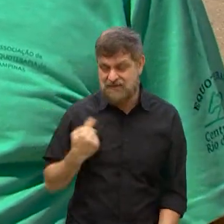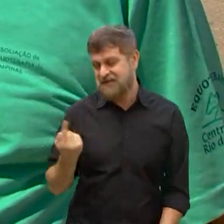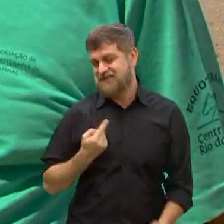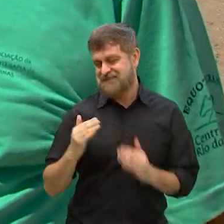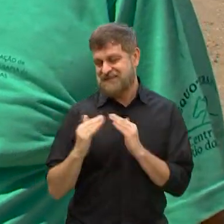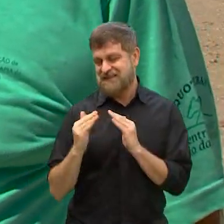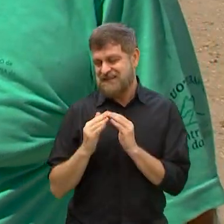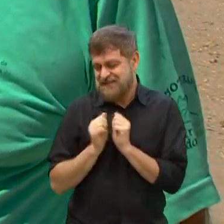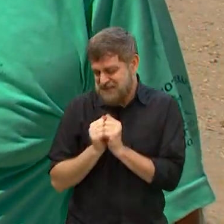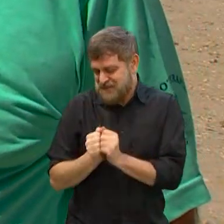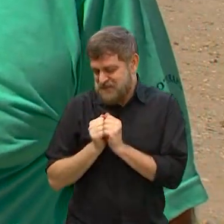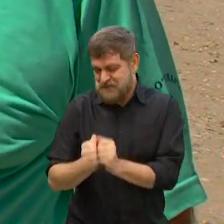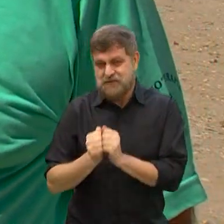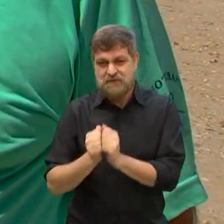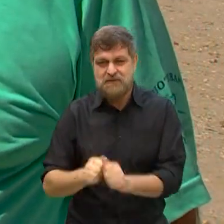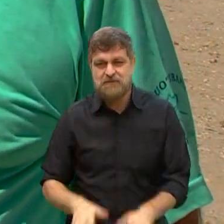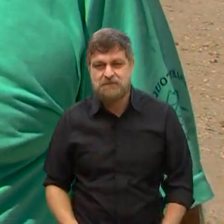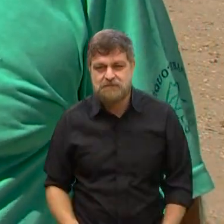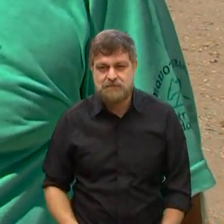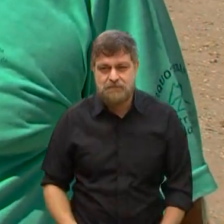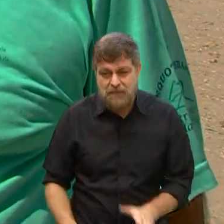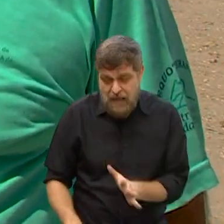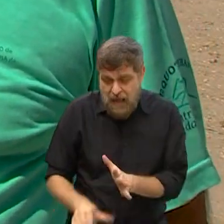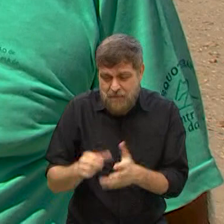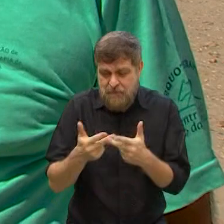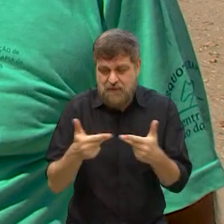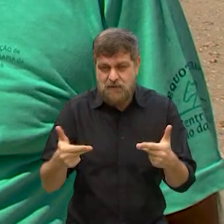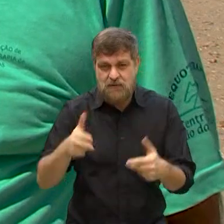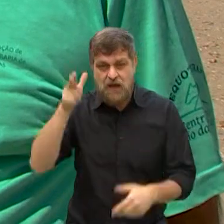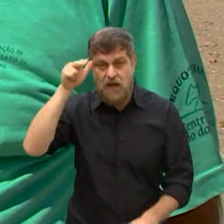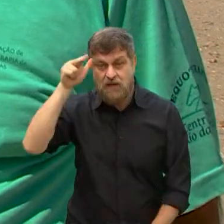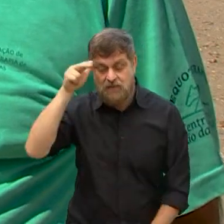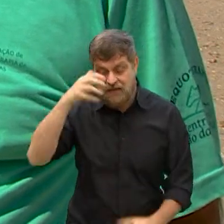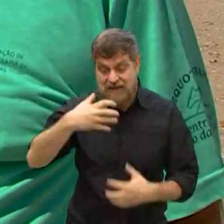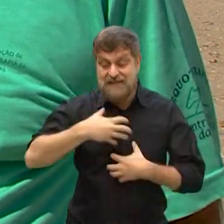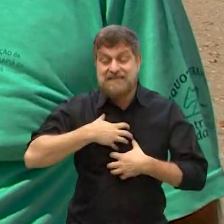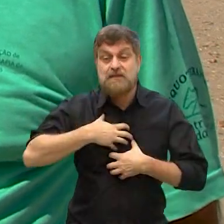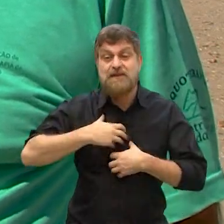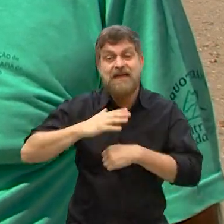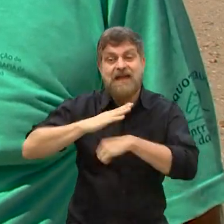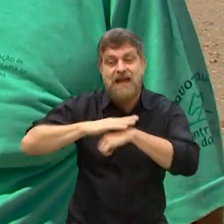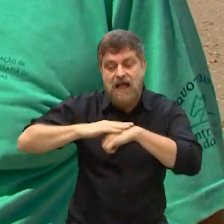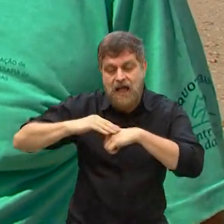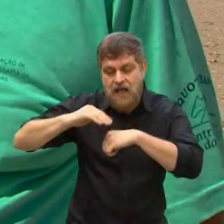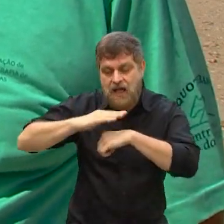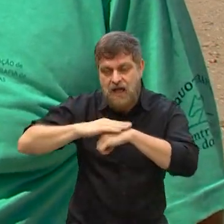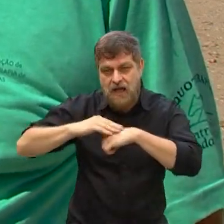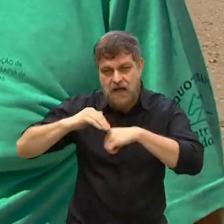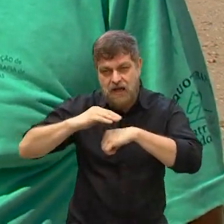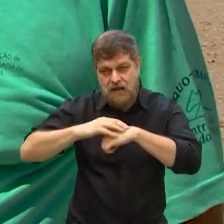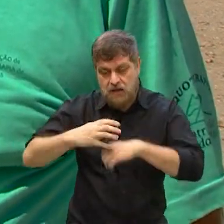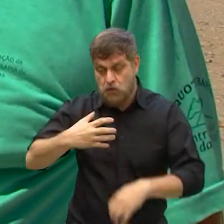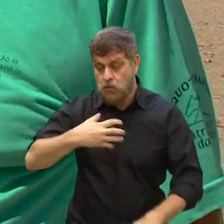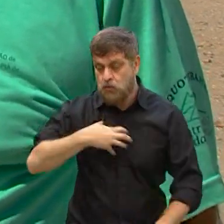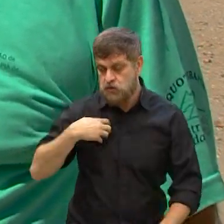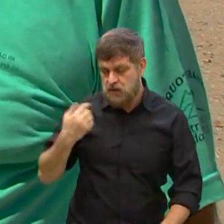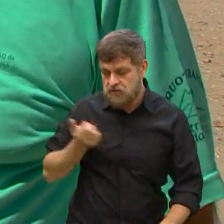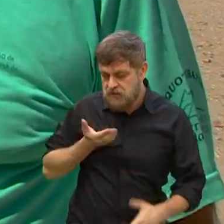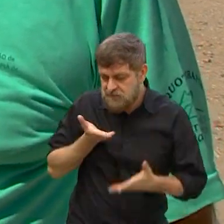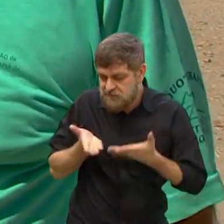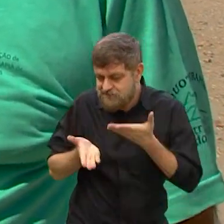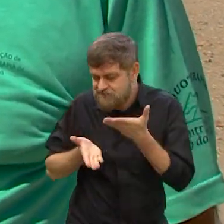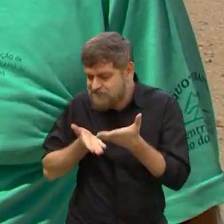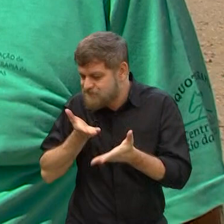grandes, eles podiam viver dentro de casa com a gente, né? A primeira coisa que esses cavalos sentem é o carinho que eles recebem. E o tipo